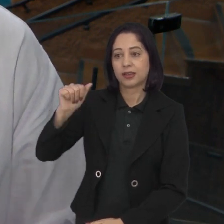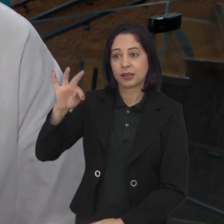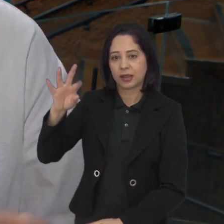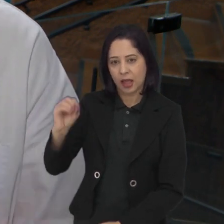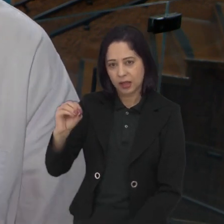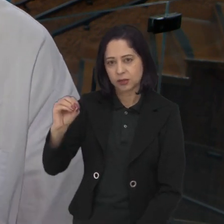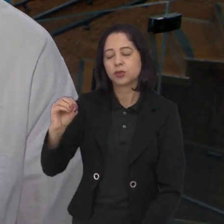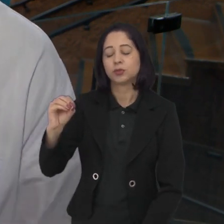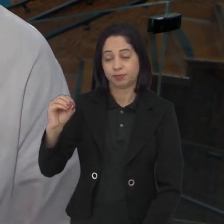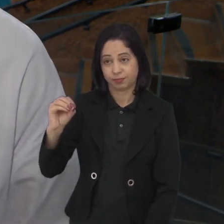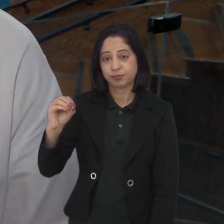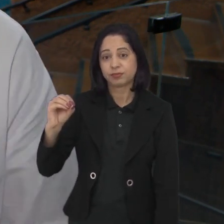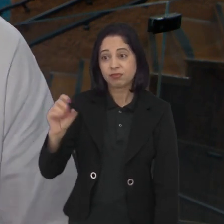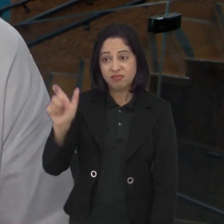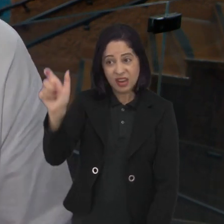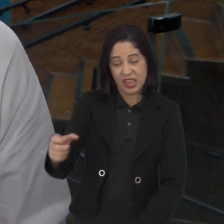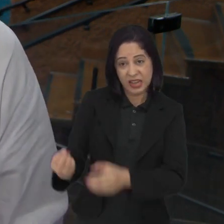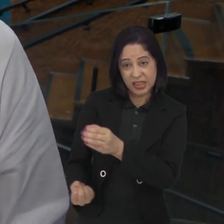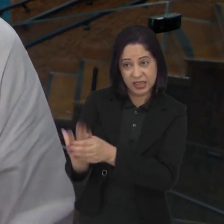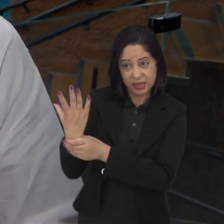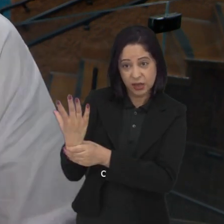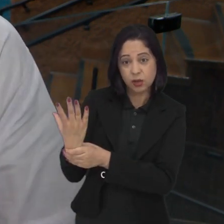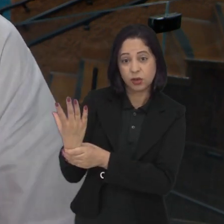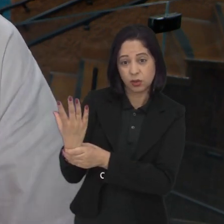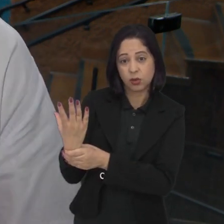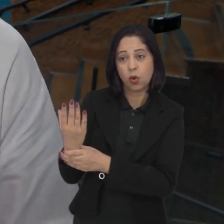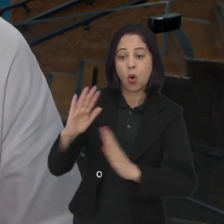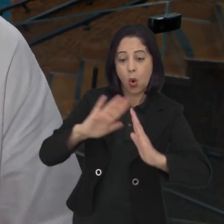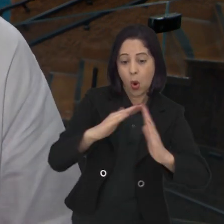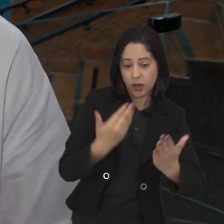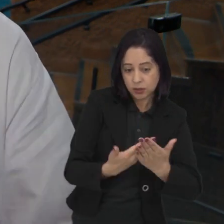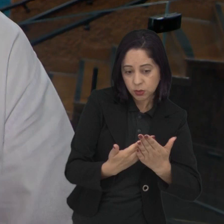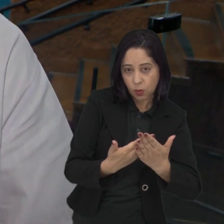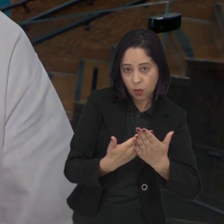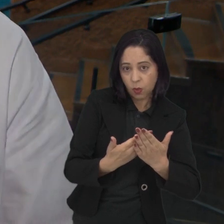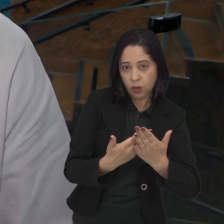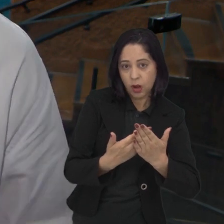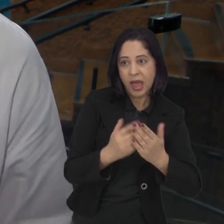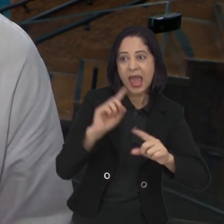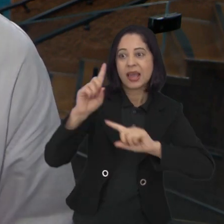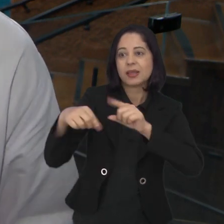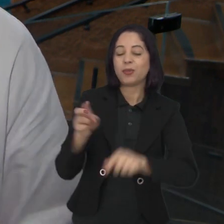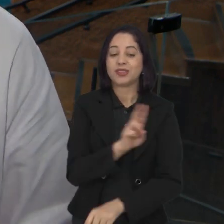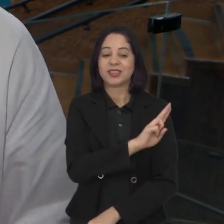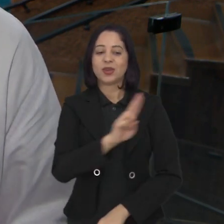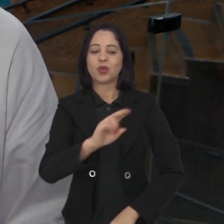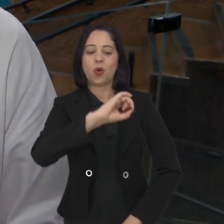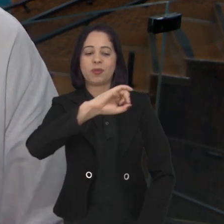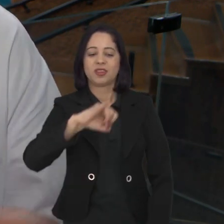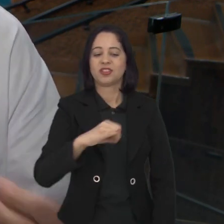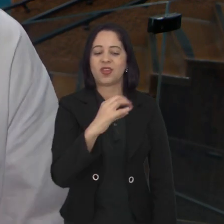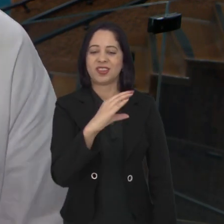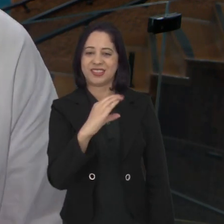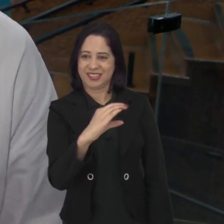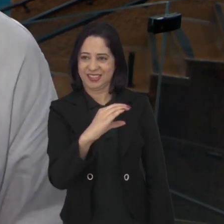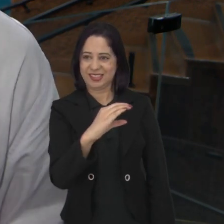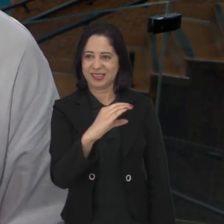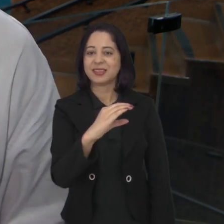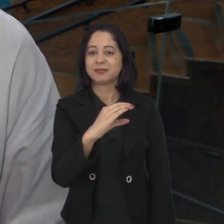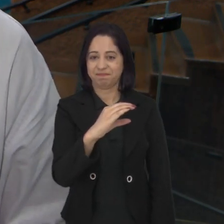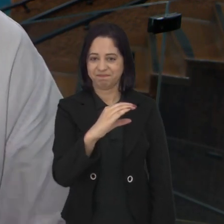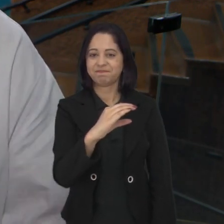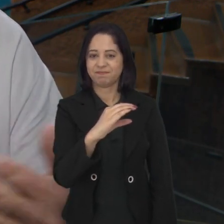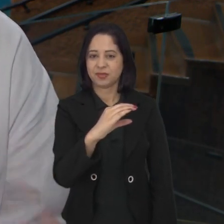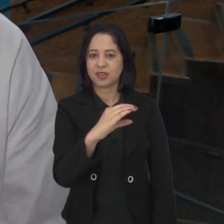cidade. Então ele criou, junto com os demais vereadores, a Escola Normal, que depois vai receber o nome dele, essa Escola João